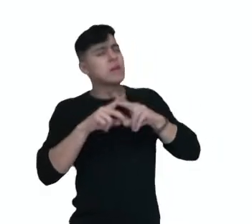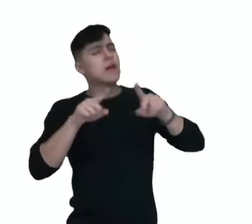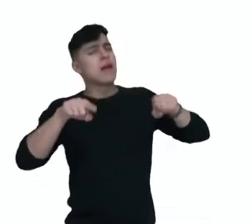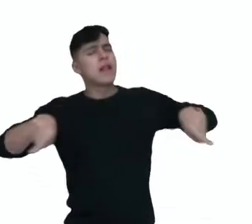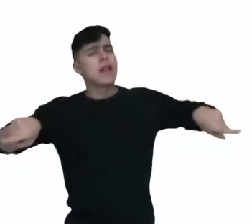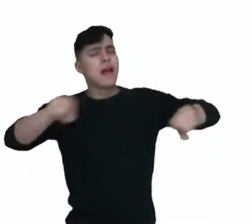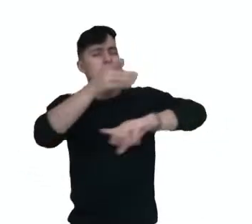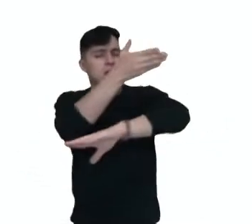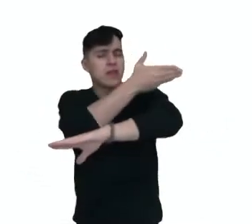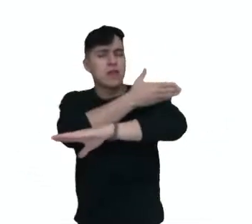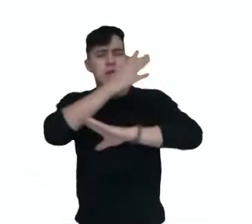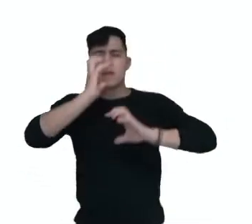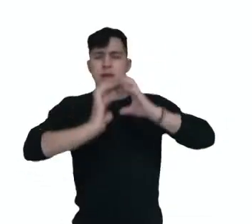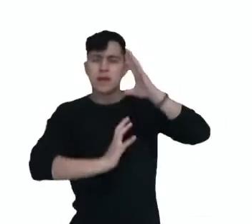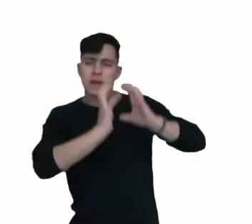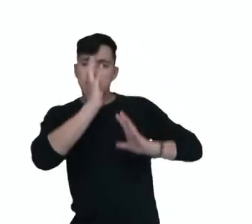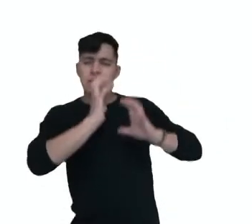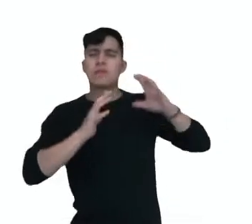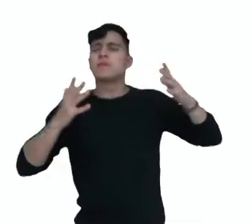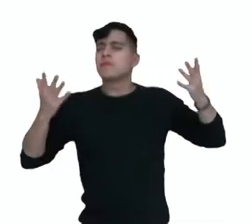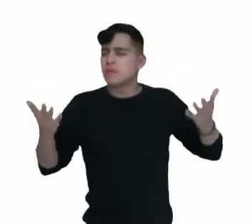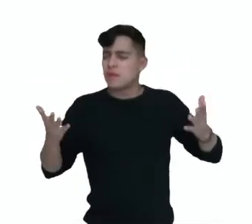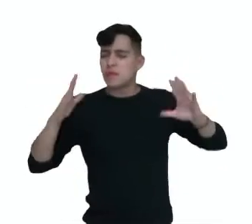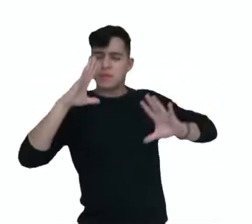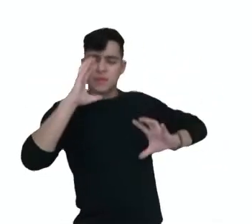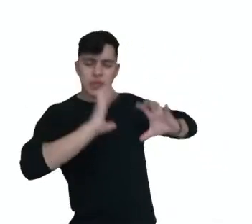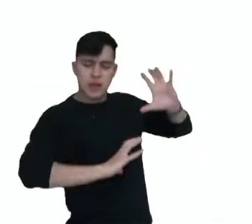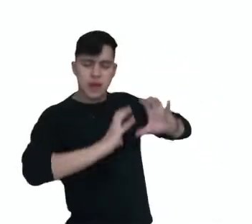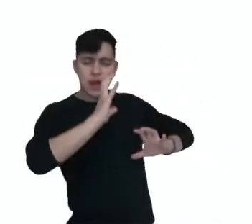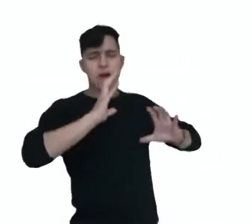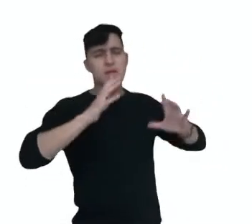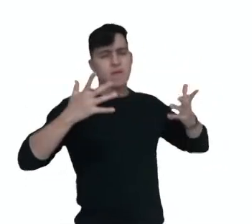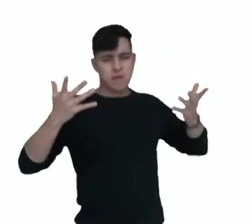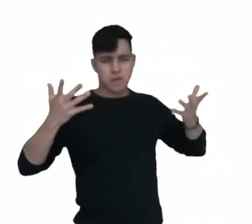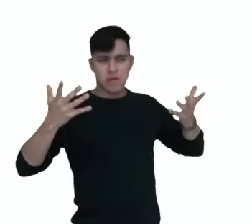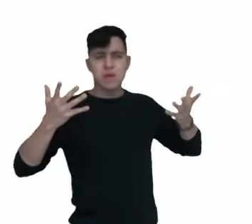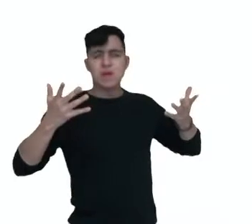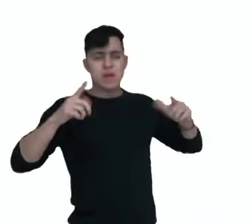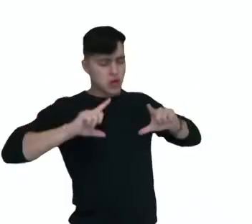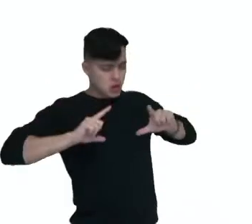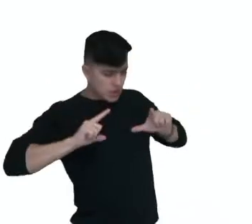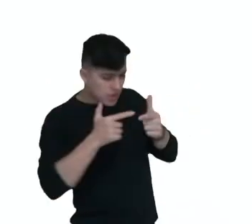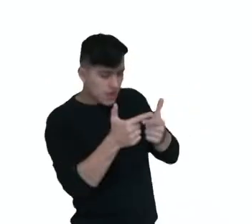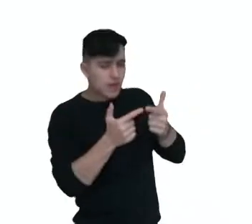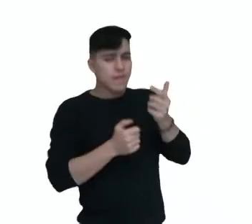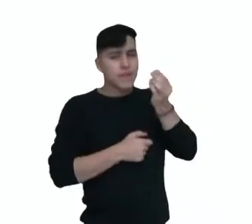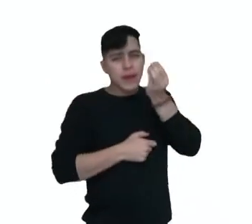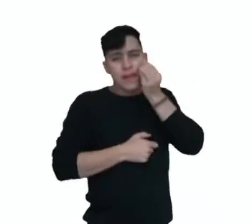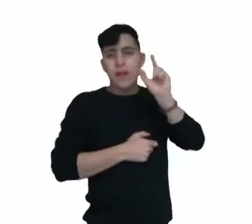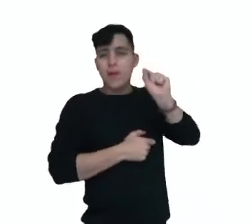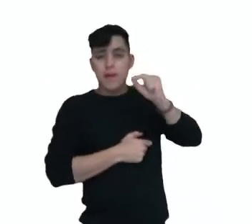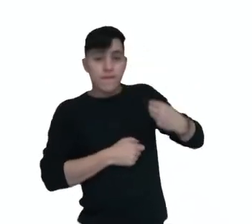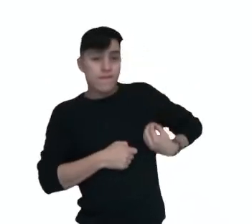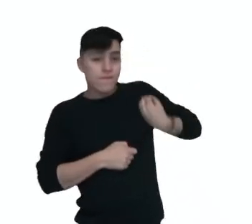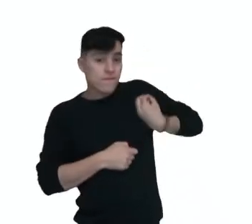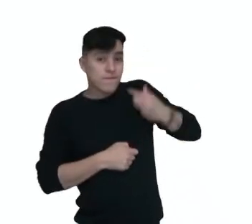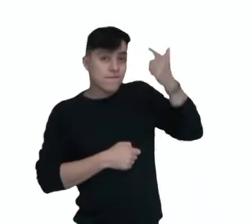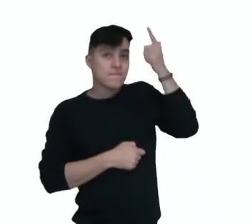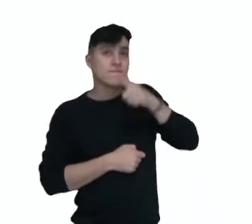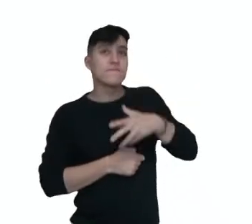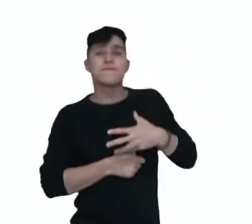para brigar. Então, eles brigavam, assim, nessa luta aí, para sobreviver. Era uma